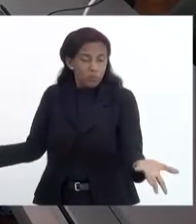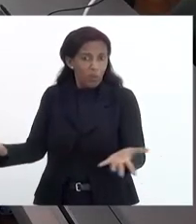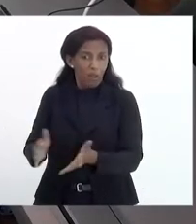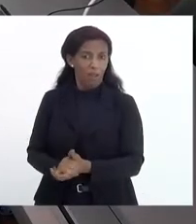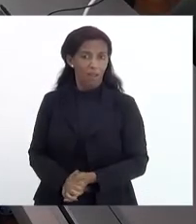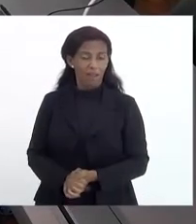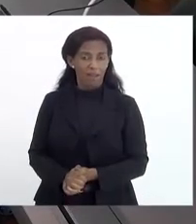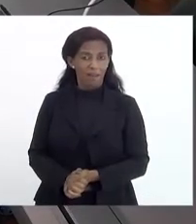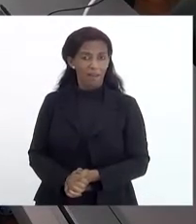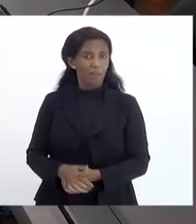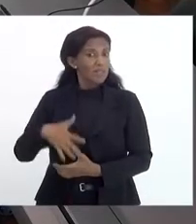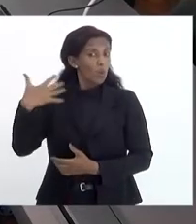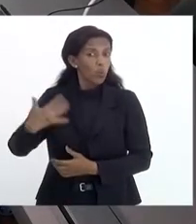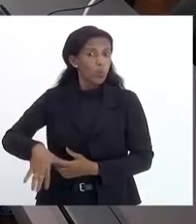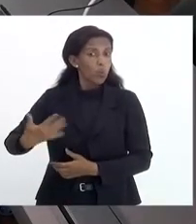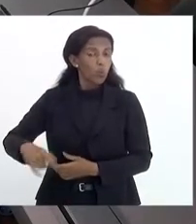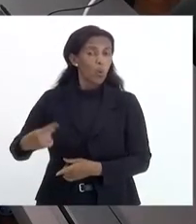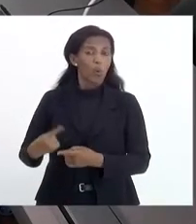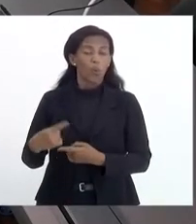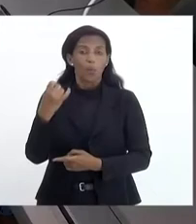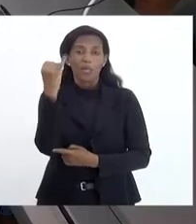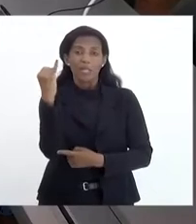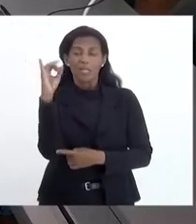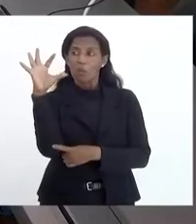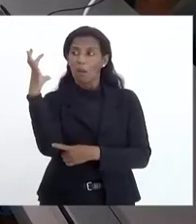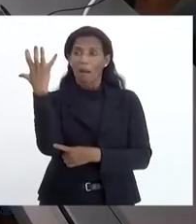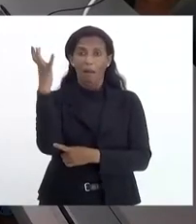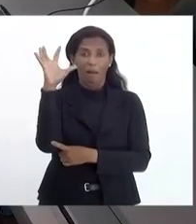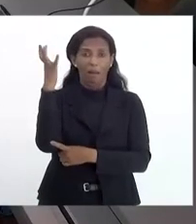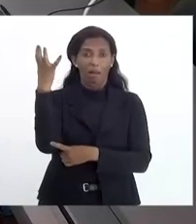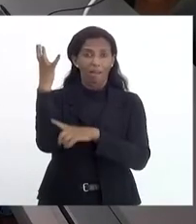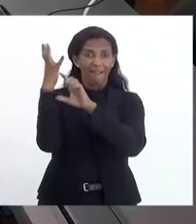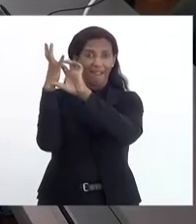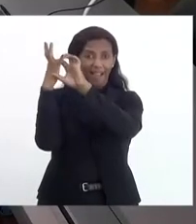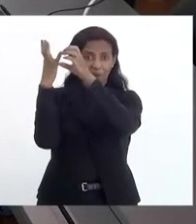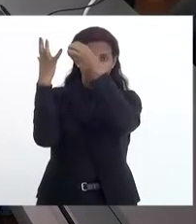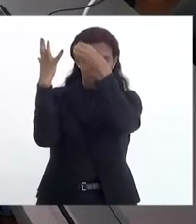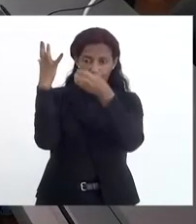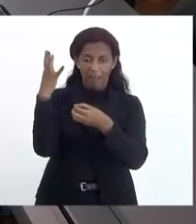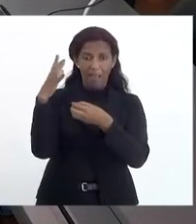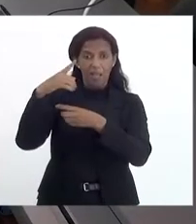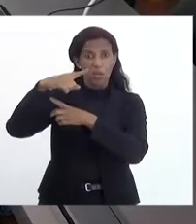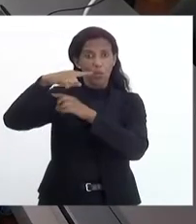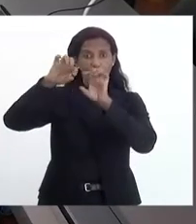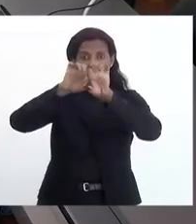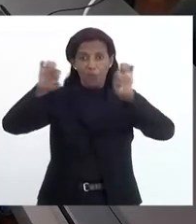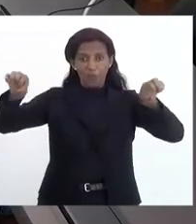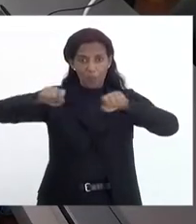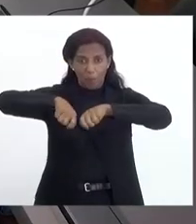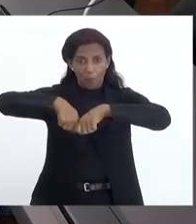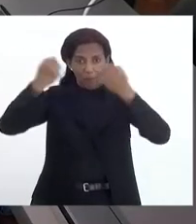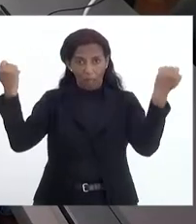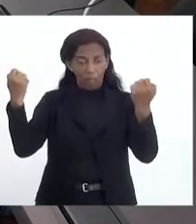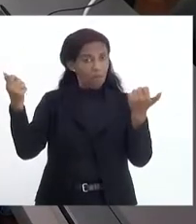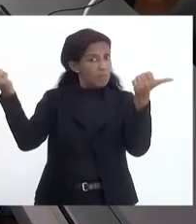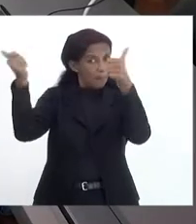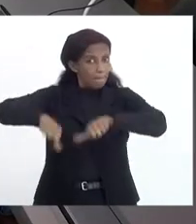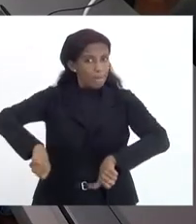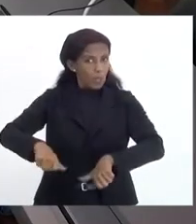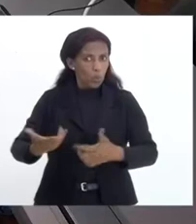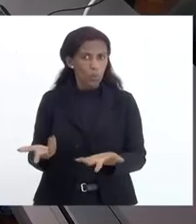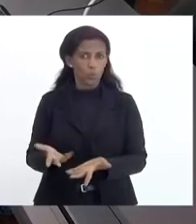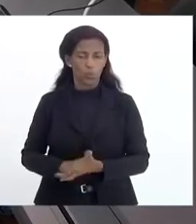ela, lascado. Ah, é enorme. Porque se um pedaço de galho cai na fiação, arrebenta, além de promover morte, dá um prejuízo do